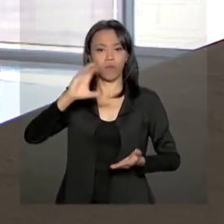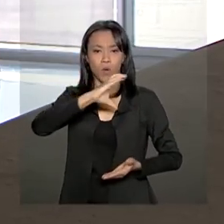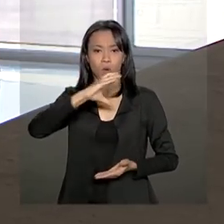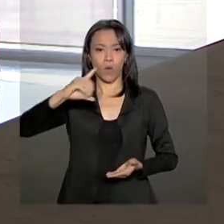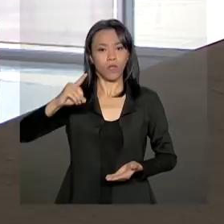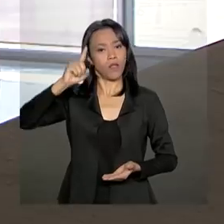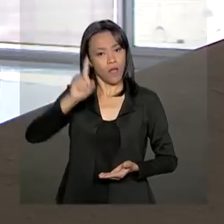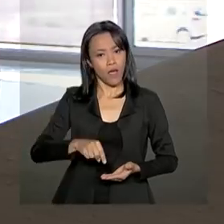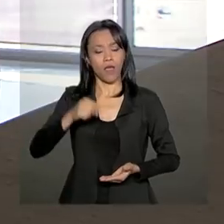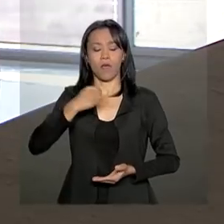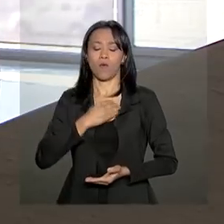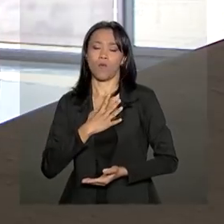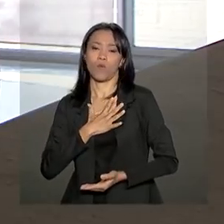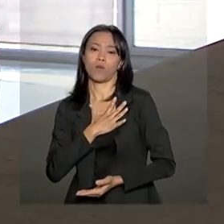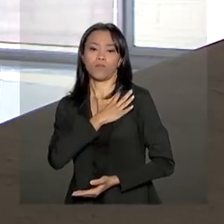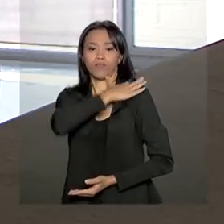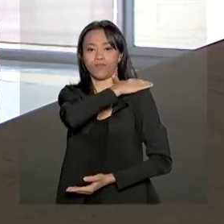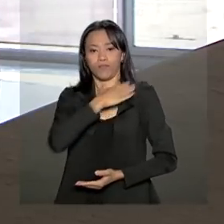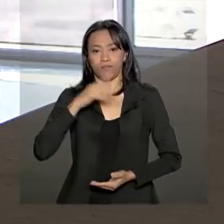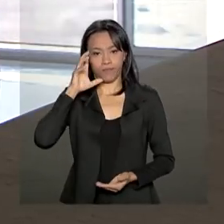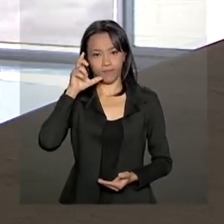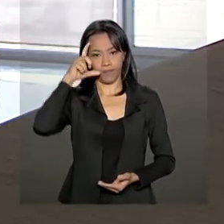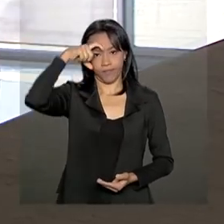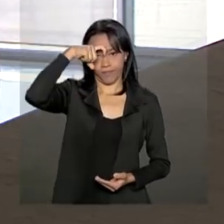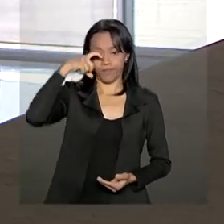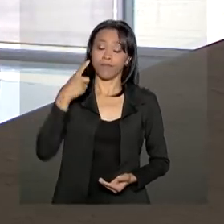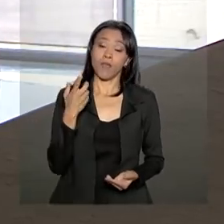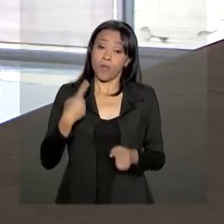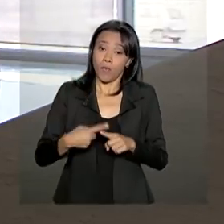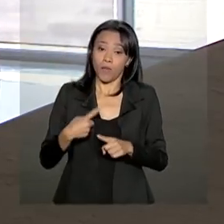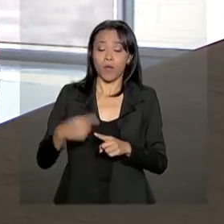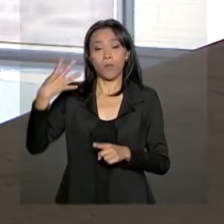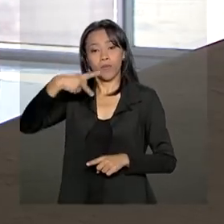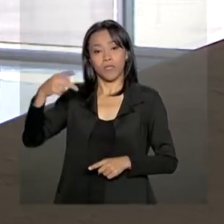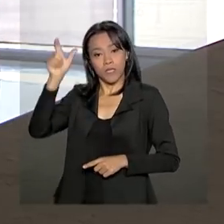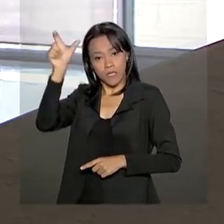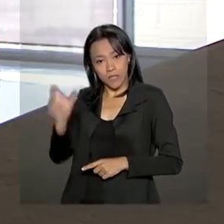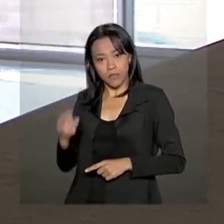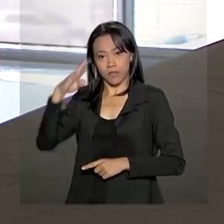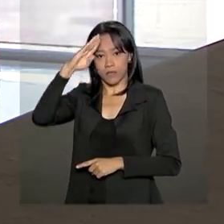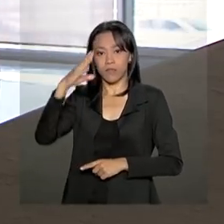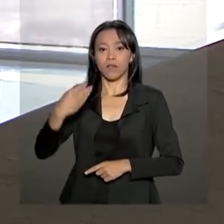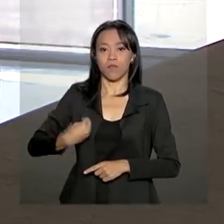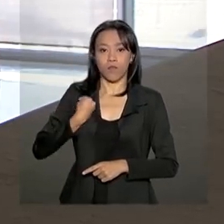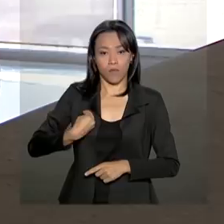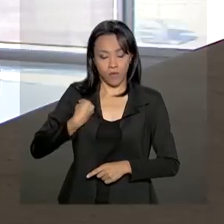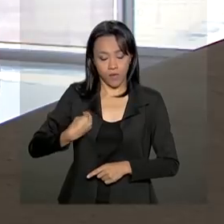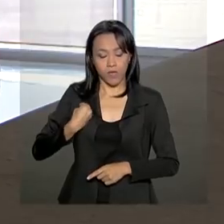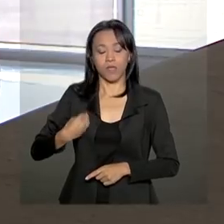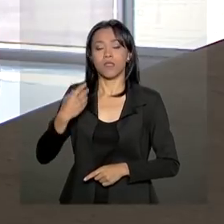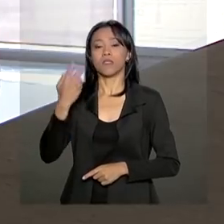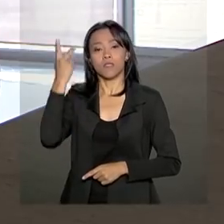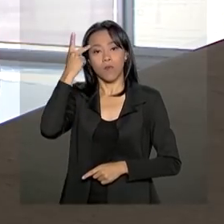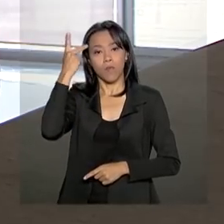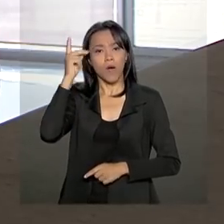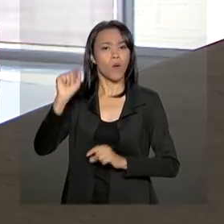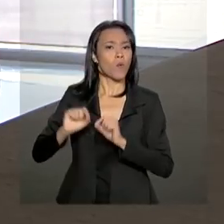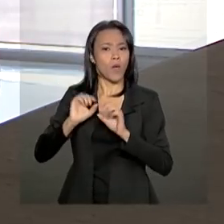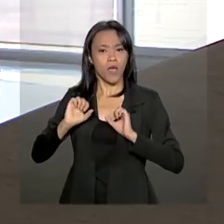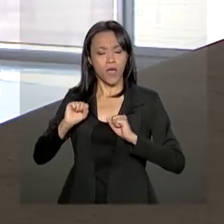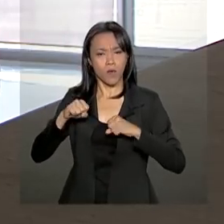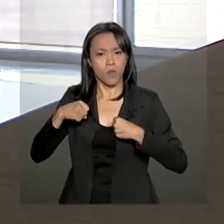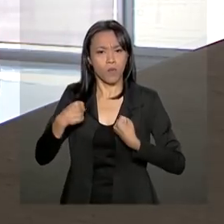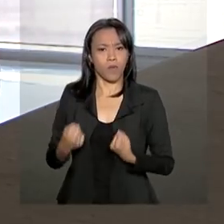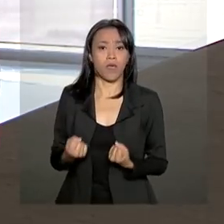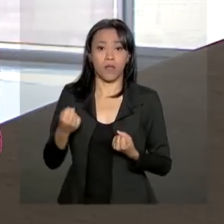hamilton mourão presidente é revolucionário está em são paulo onde se recupera de uma cirurgia feita ontem para retirada da